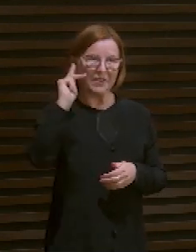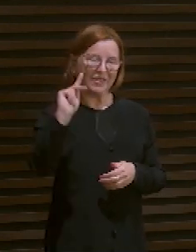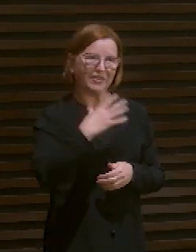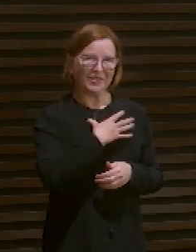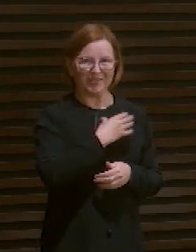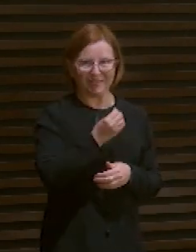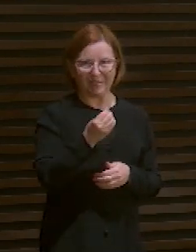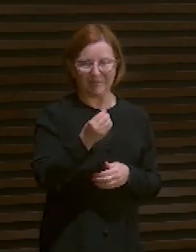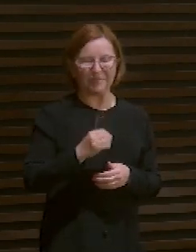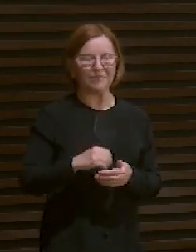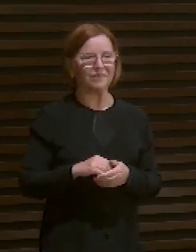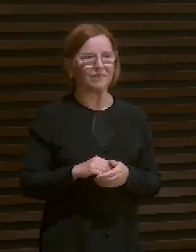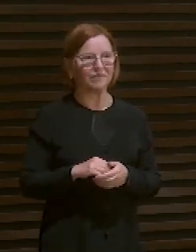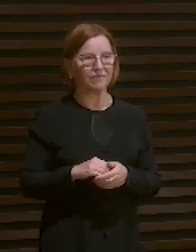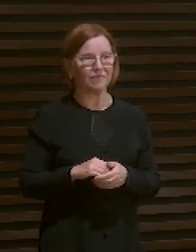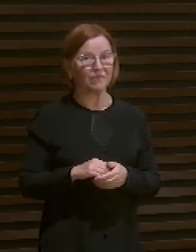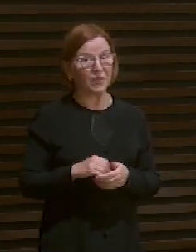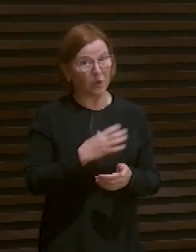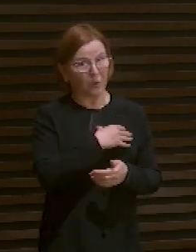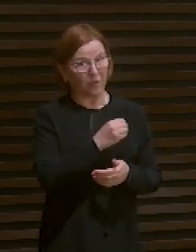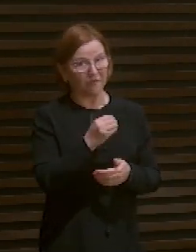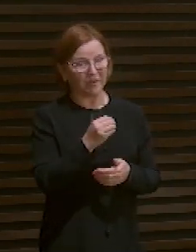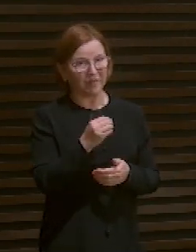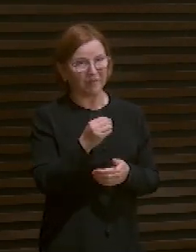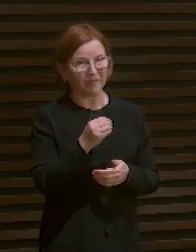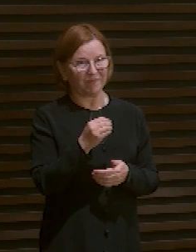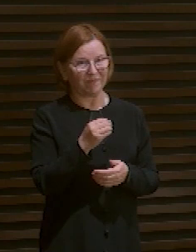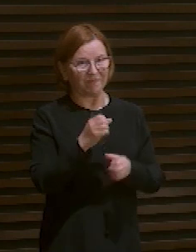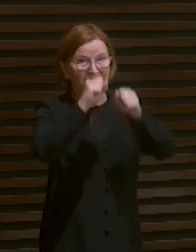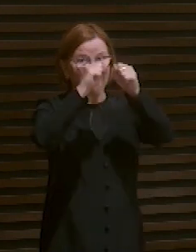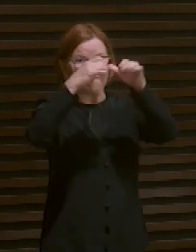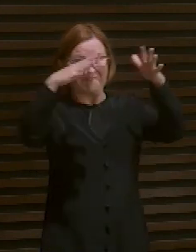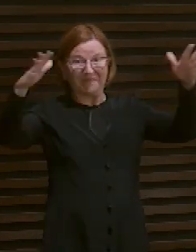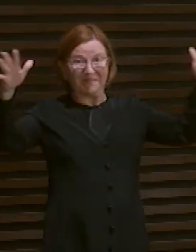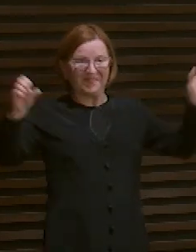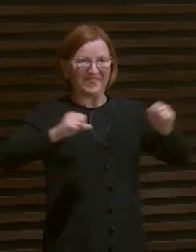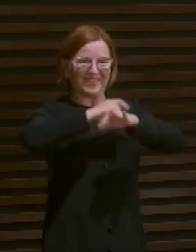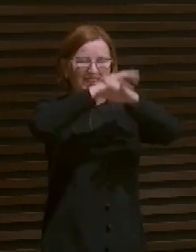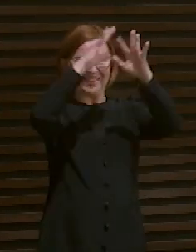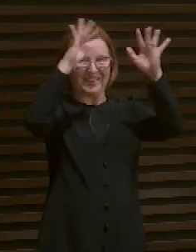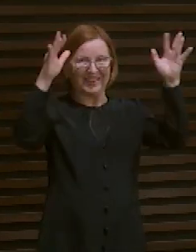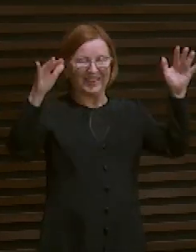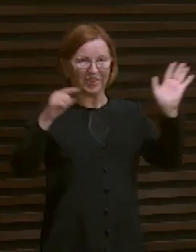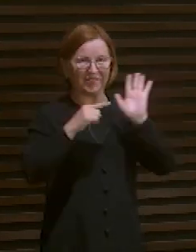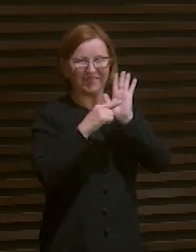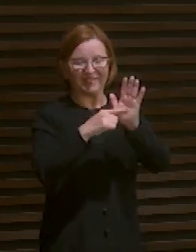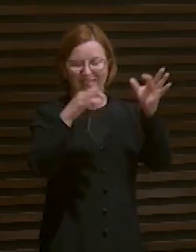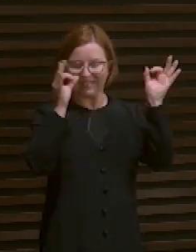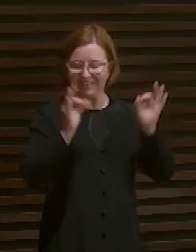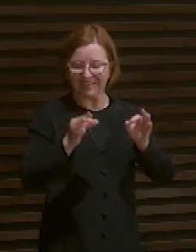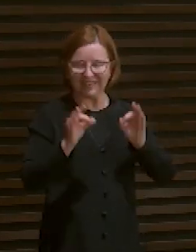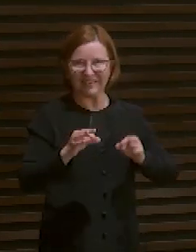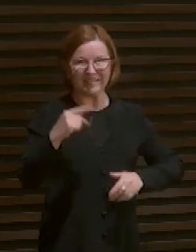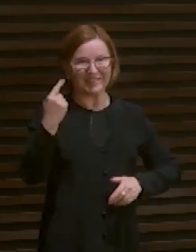filhos. Ele, o Filho, é o resplendor da glória e a expressão